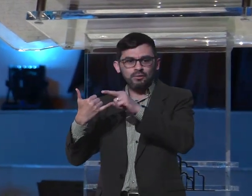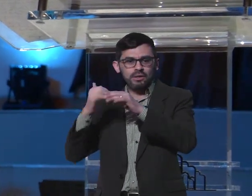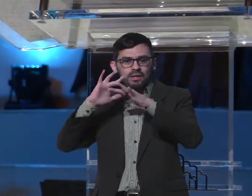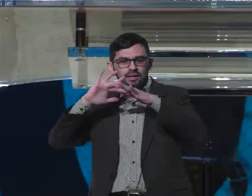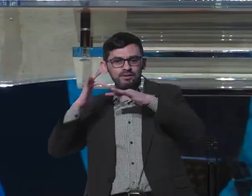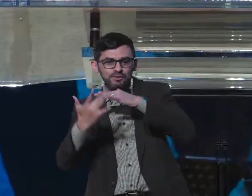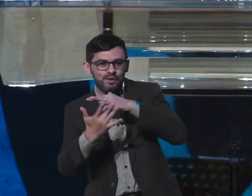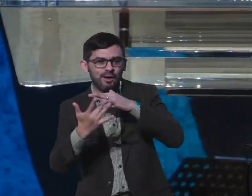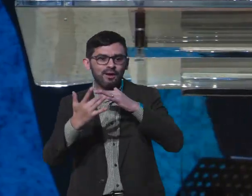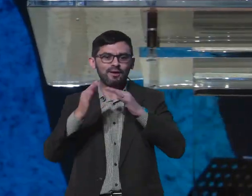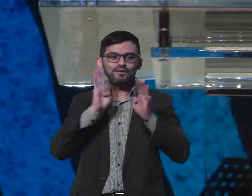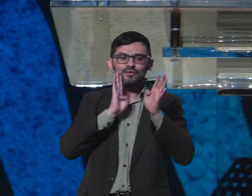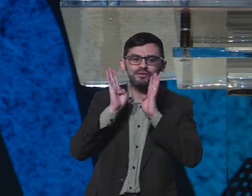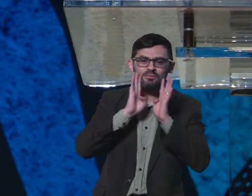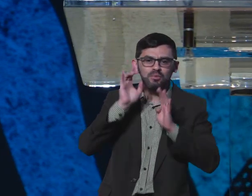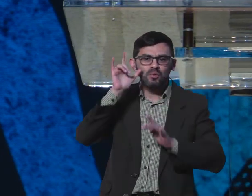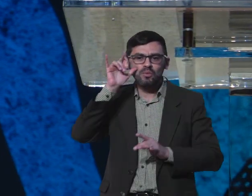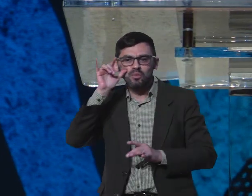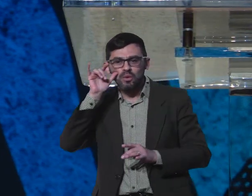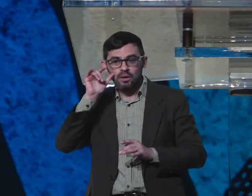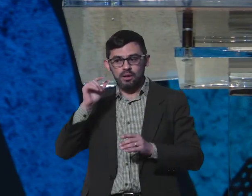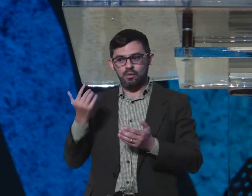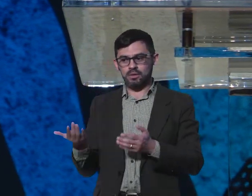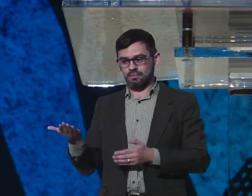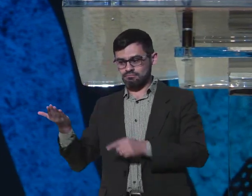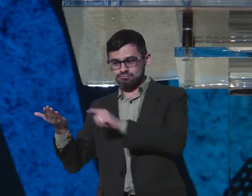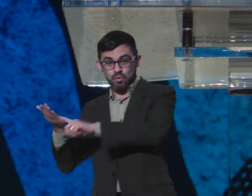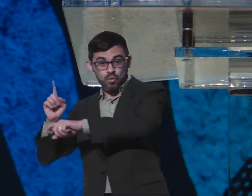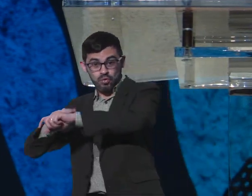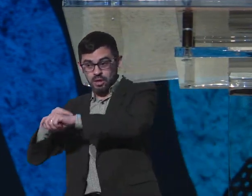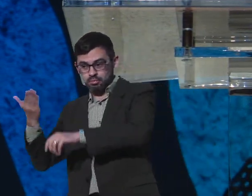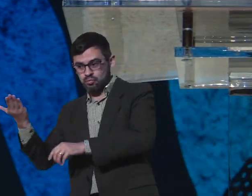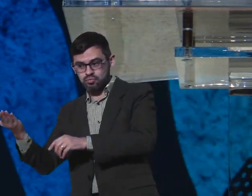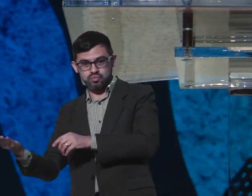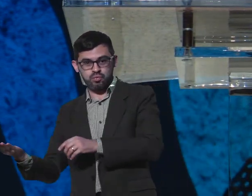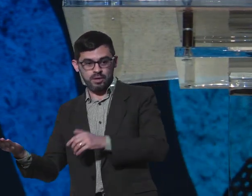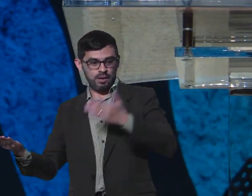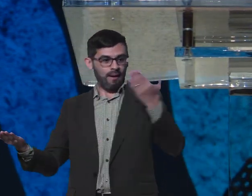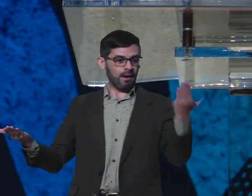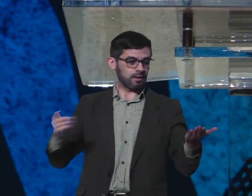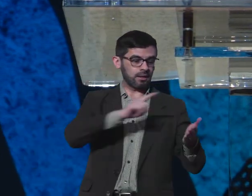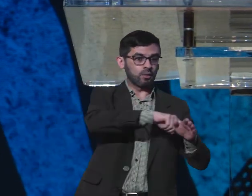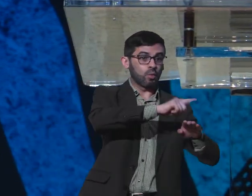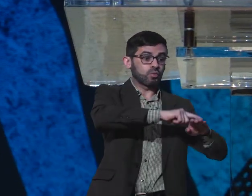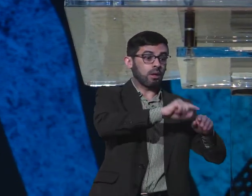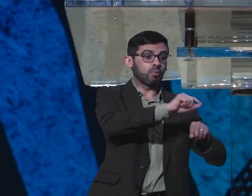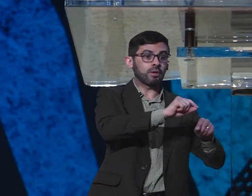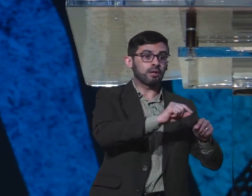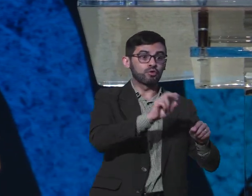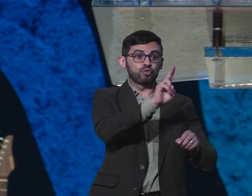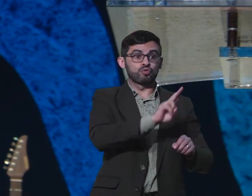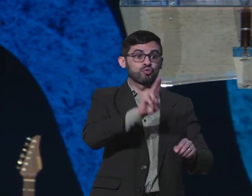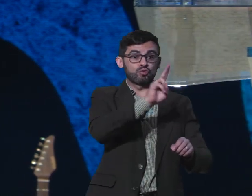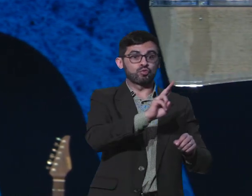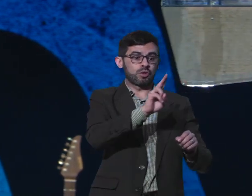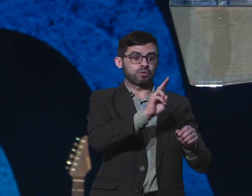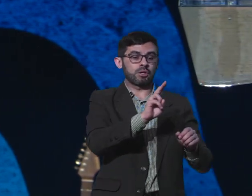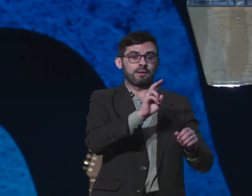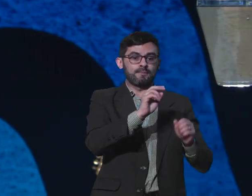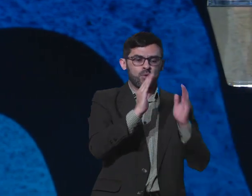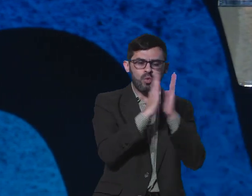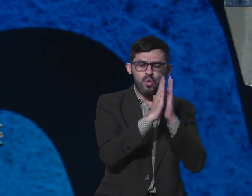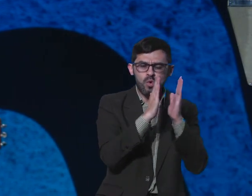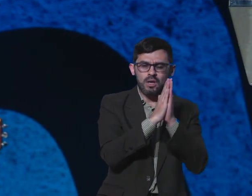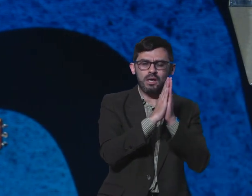e colocar de um lado da balança esse tempo, e colocar do outro lado da balança o tempo que você ficou em oração e que